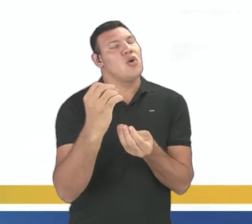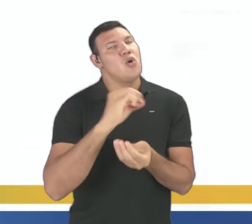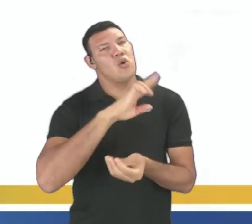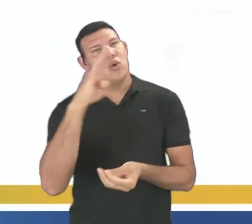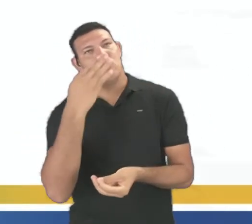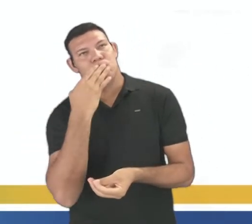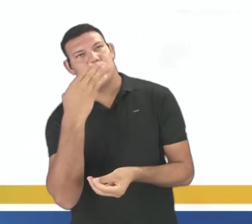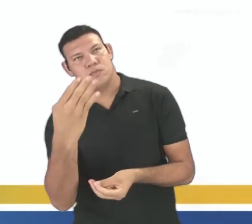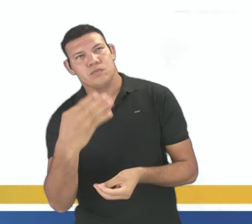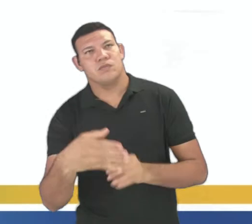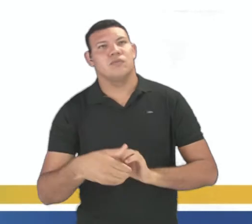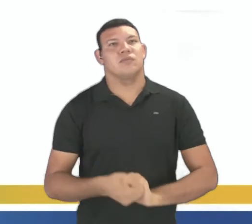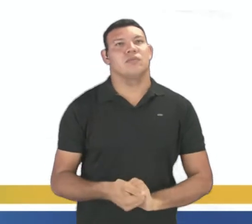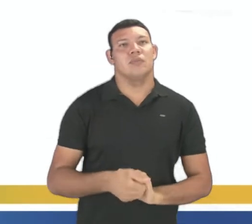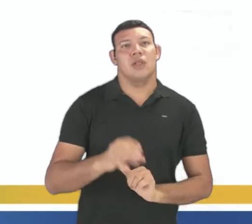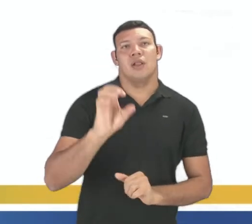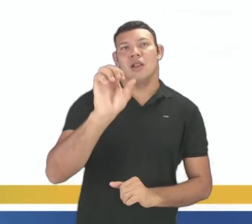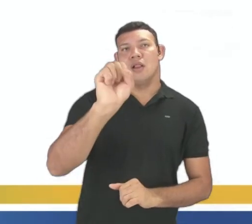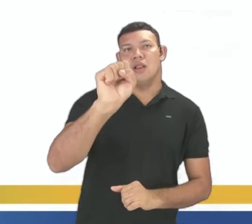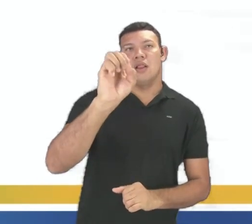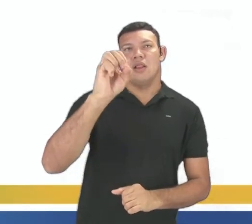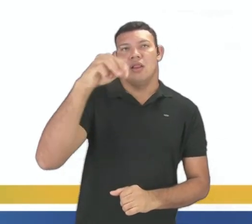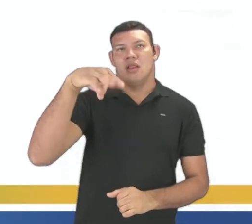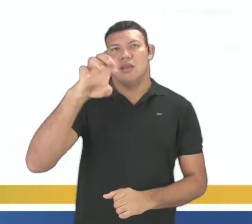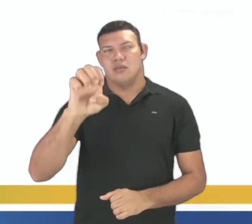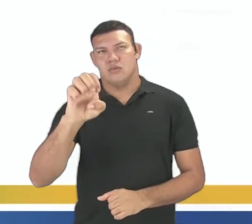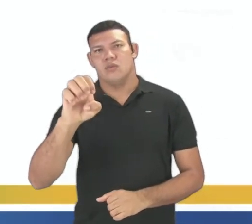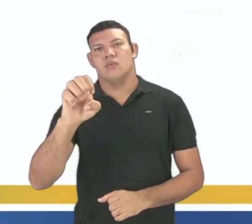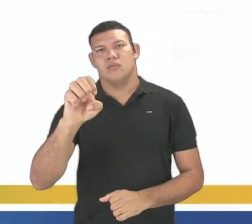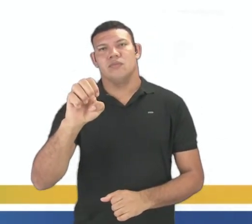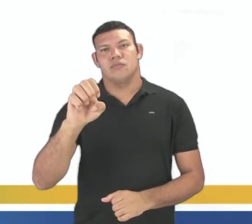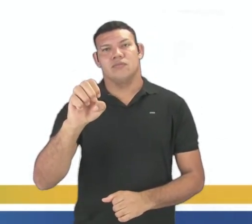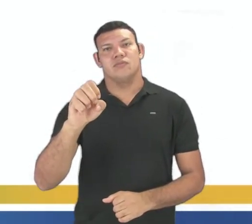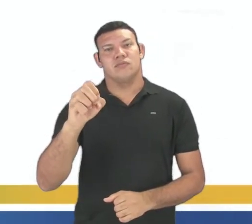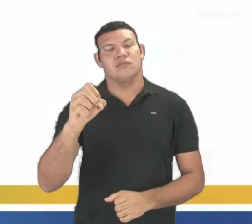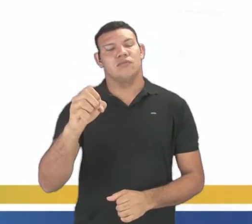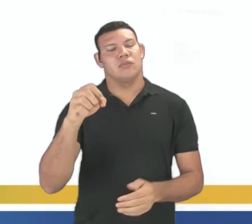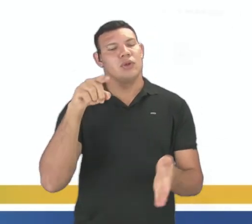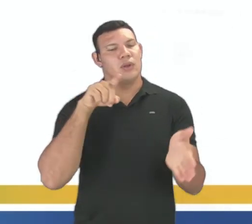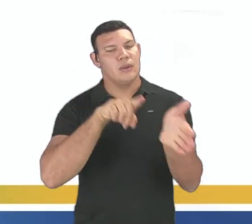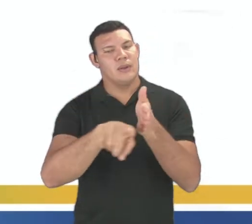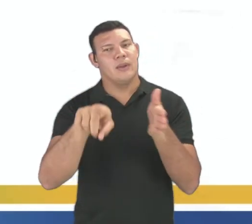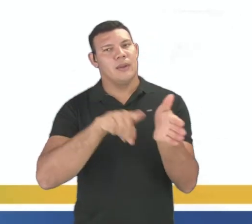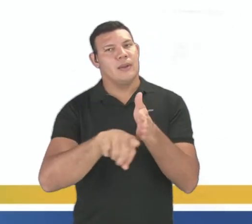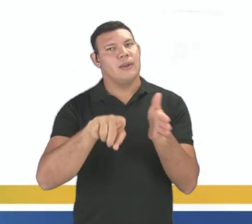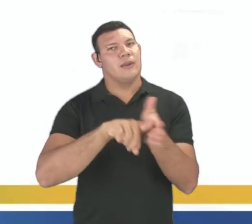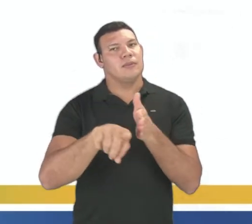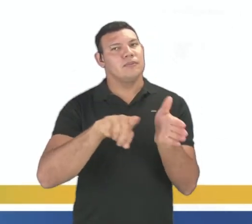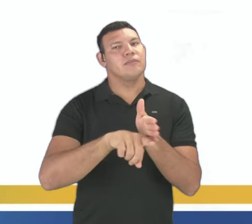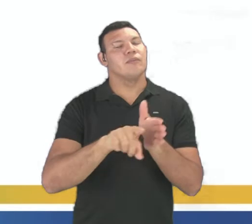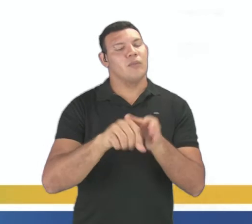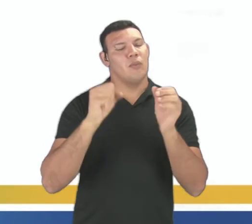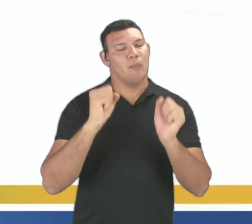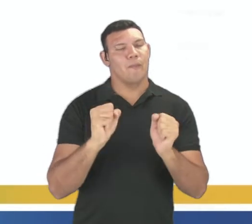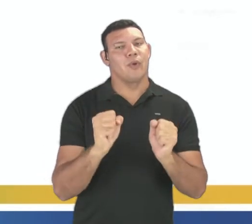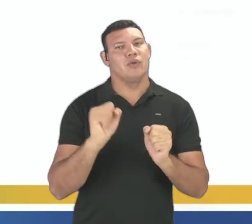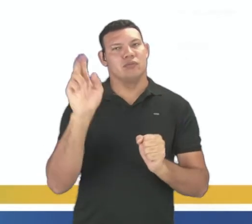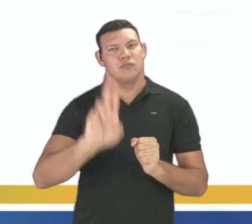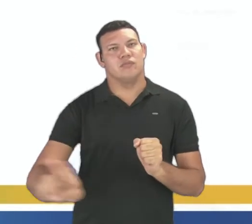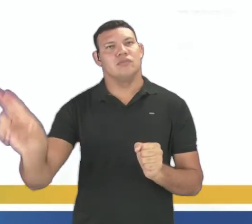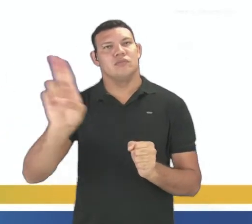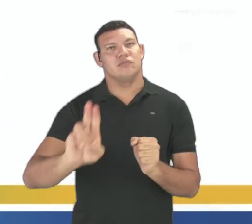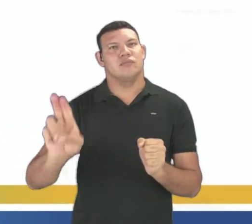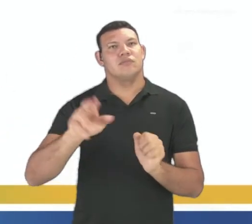algo. Nesse caso, o some ele pode vir com perguntas também. Tudo bem? Por exemplo, she told me something,